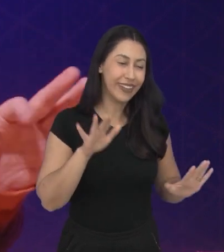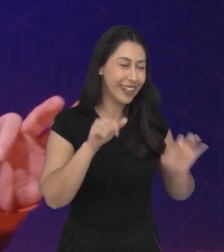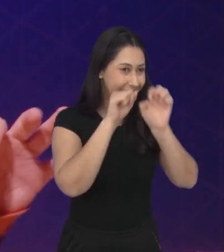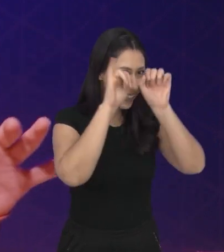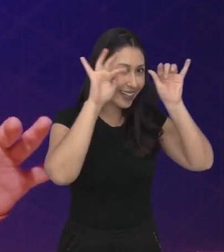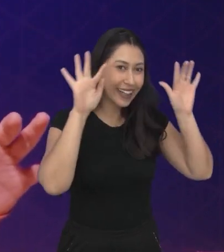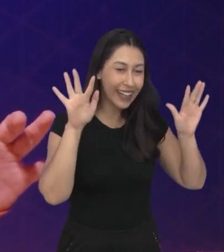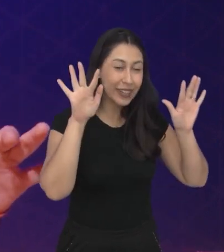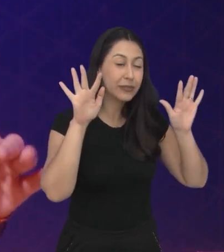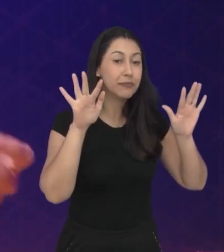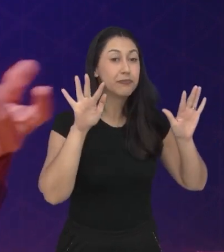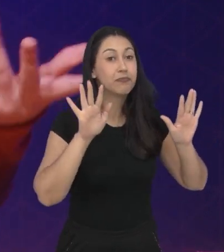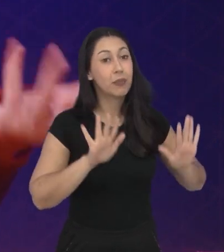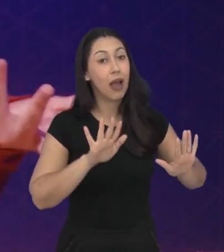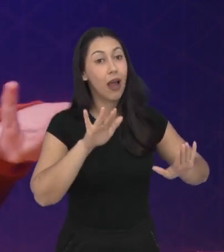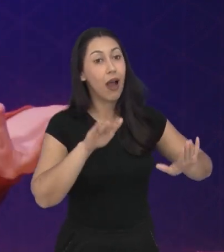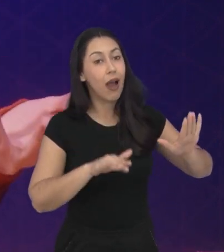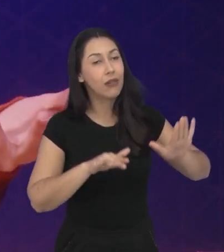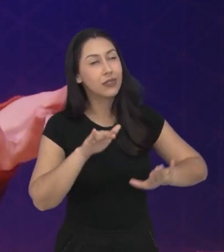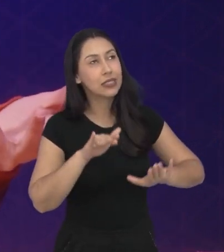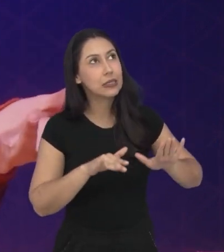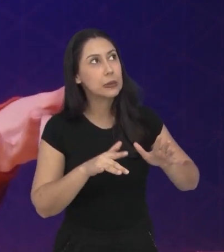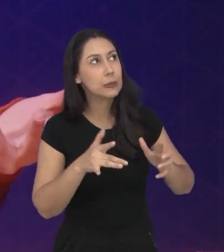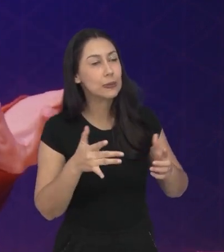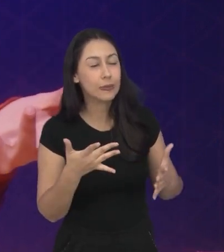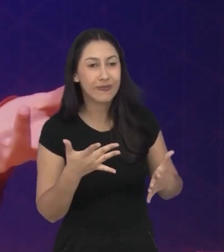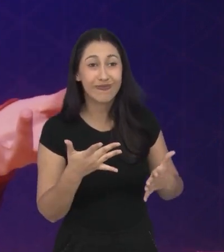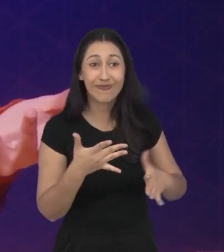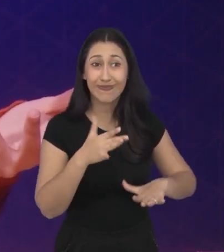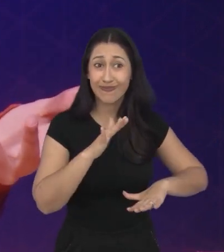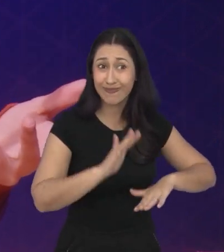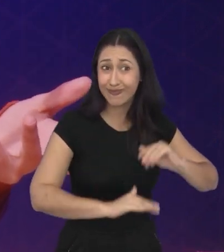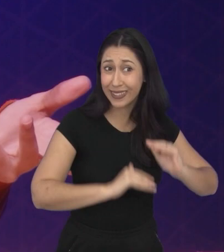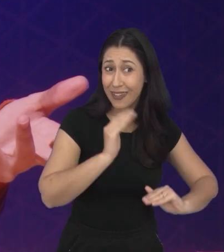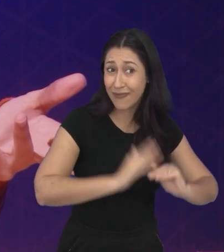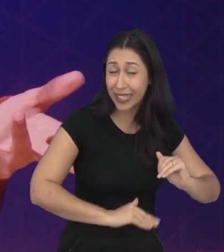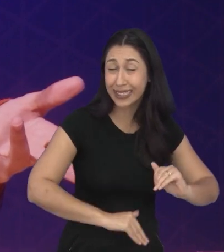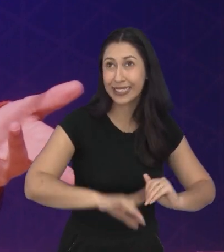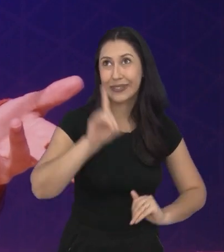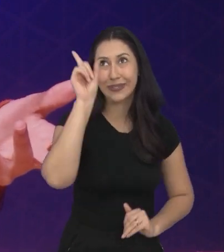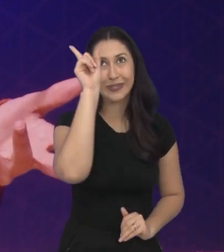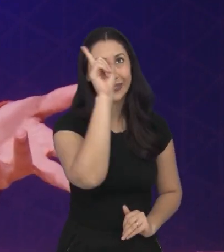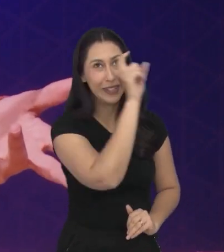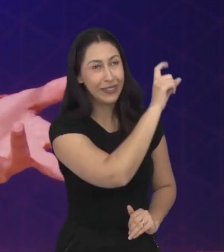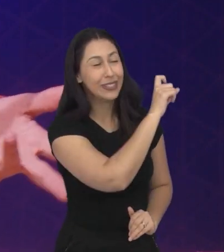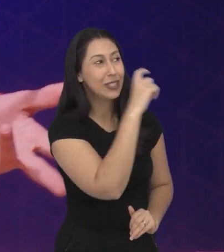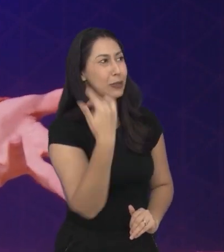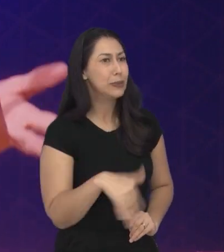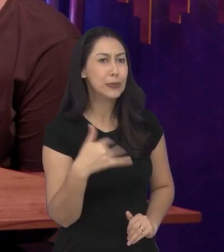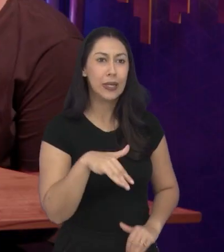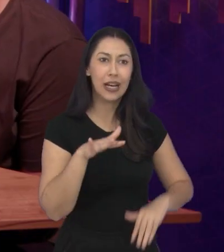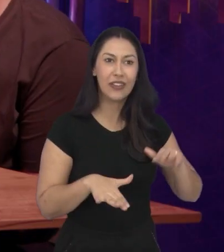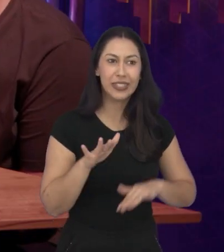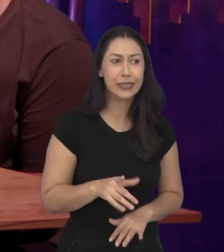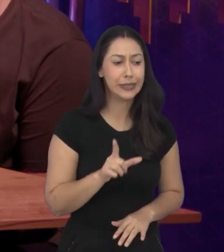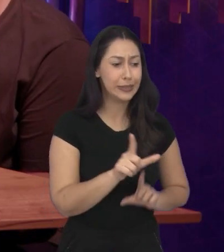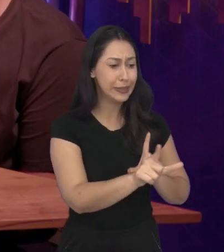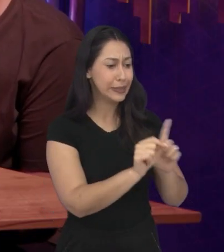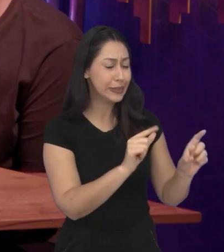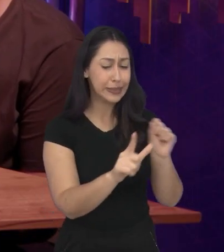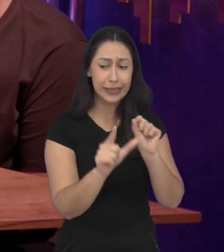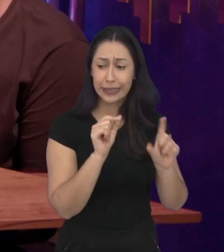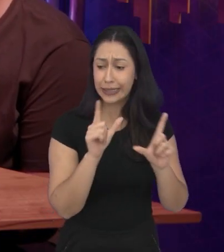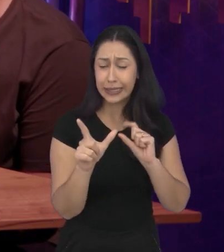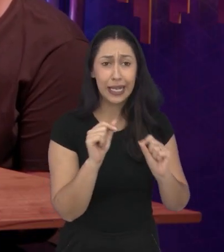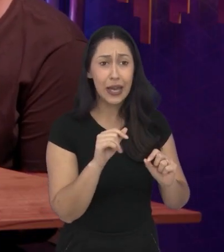isso, é bem fácil de entender, mas às vezes é muito, na verdade, em muitos momentos da vida é difícil de executar, né? Como às vezes é difícil a gente